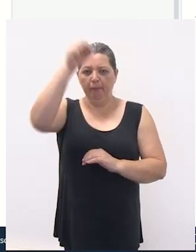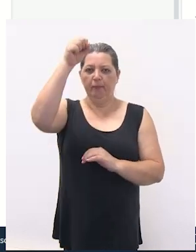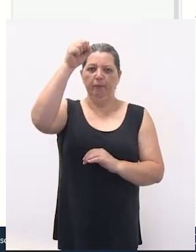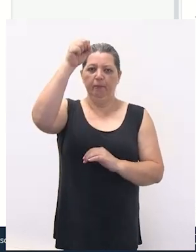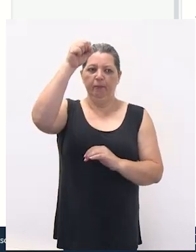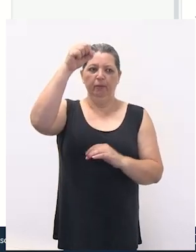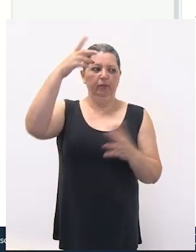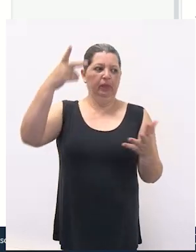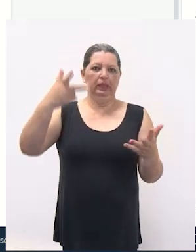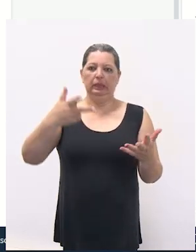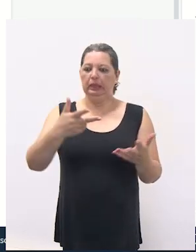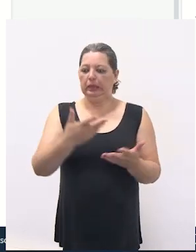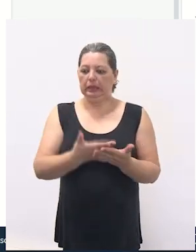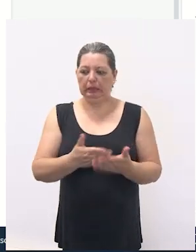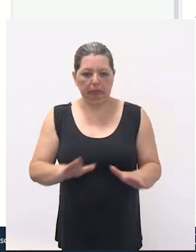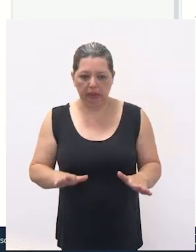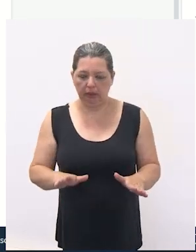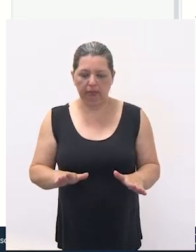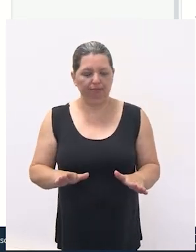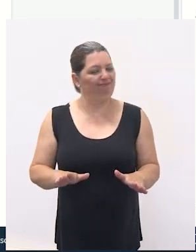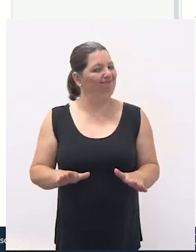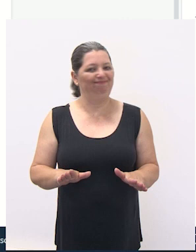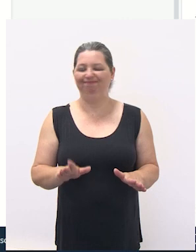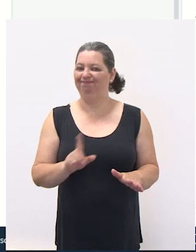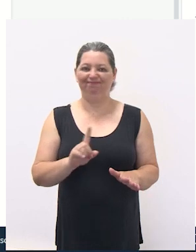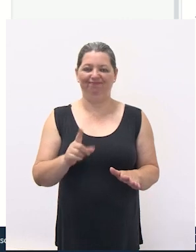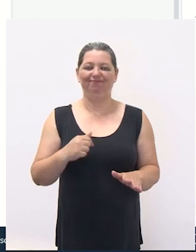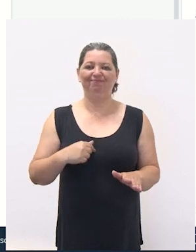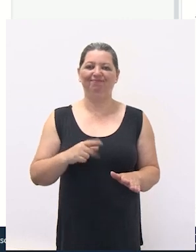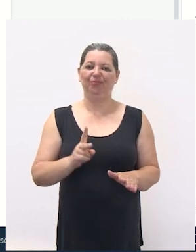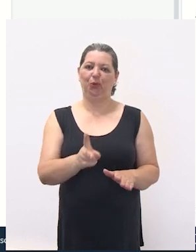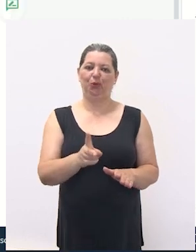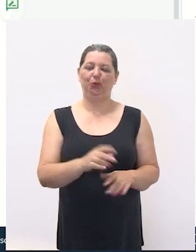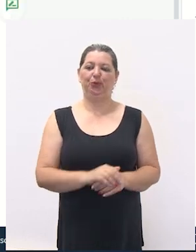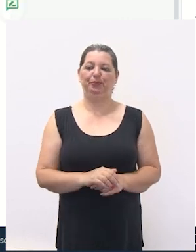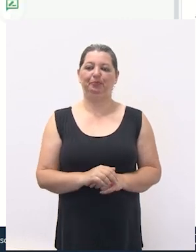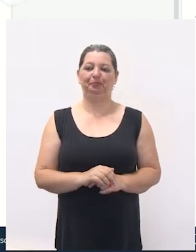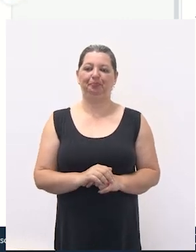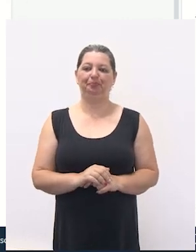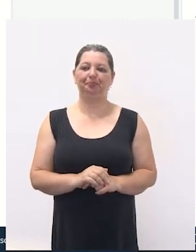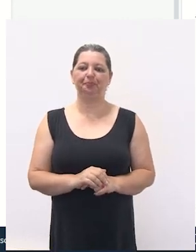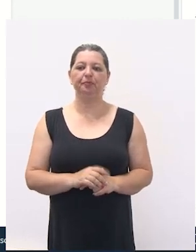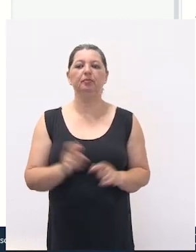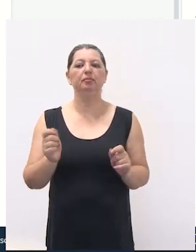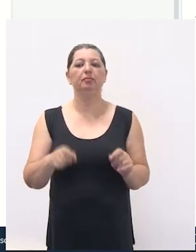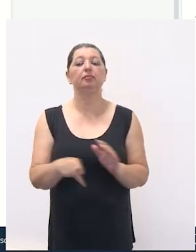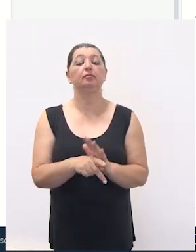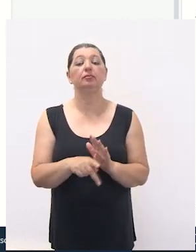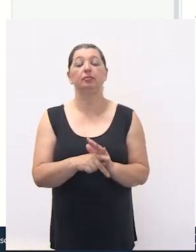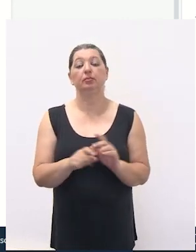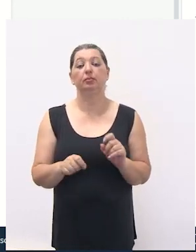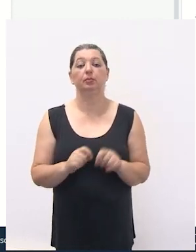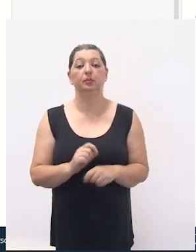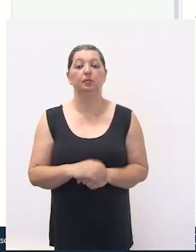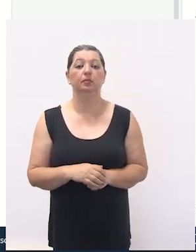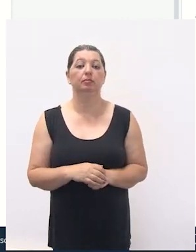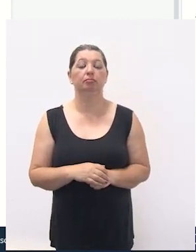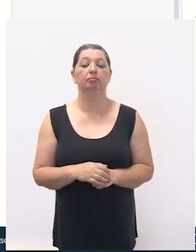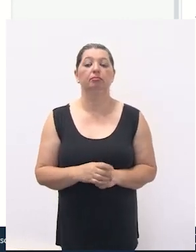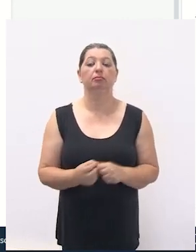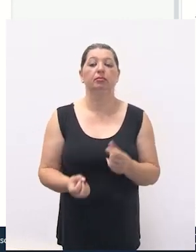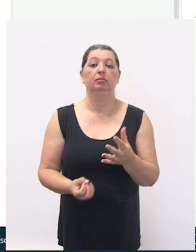desligou tudo. Tá, você não perdeu. Ele ficou aqui. Aqui também tem a possibilidade de fazer uma